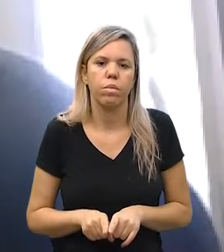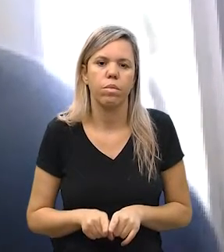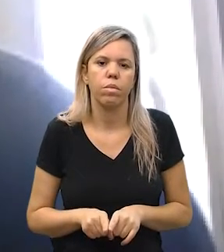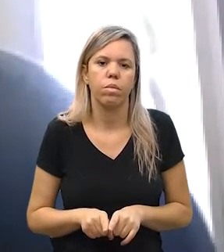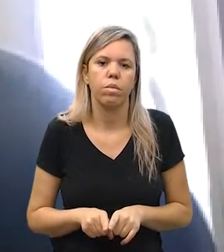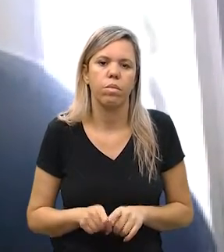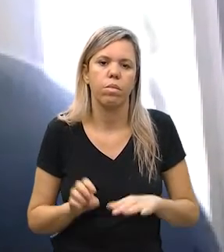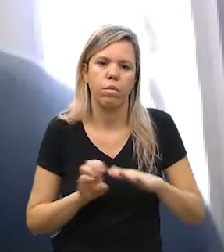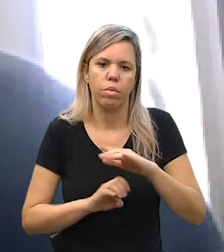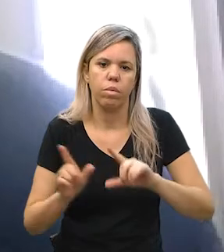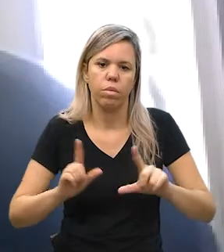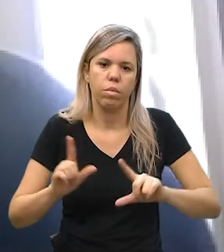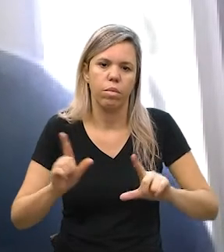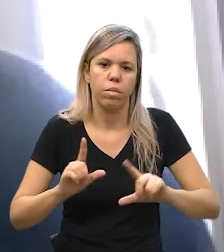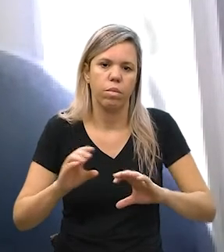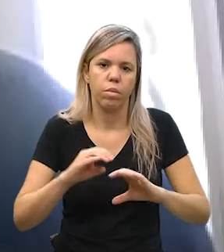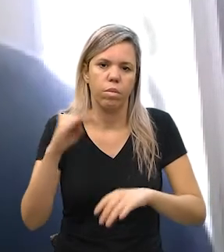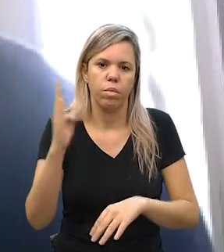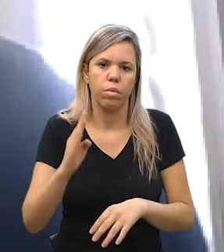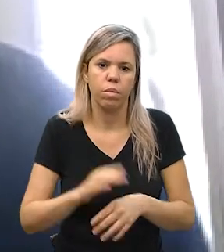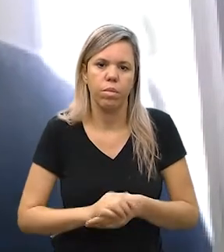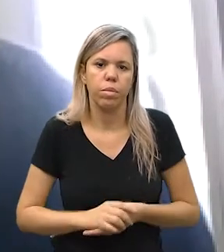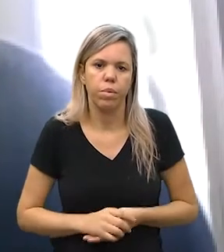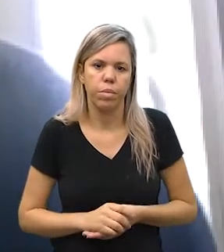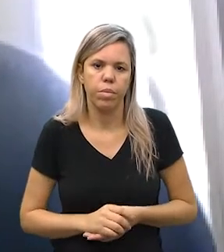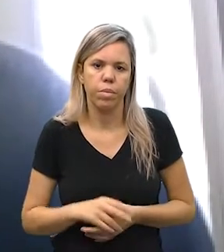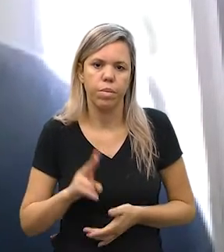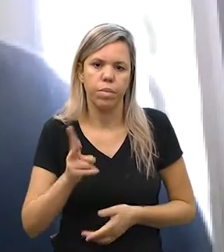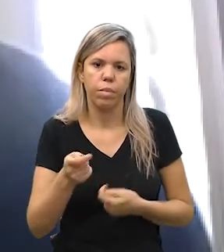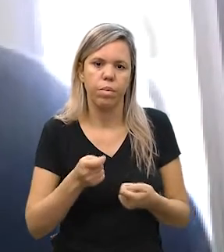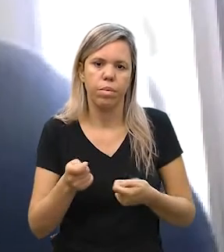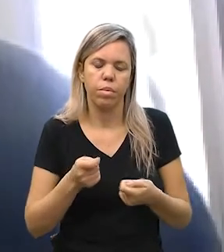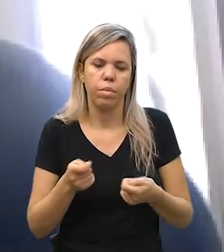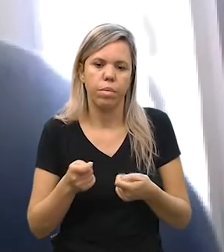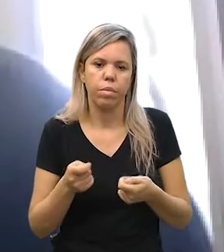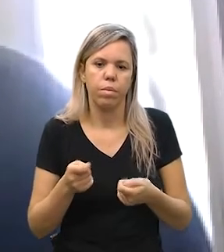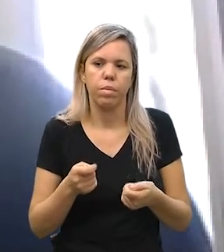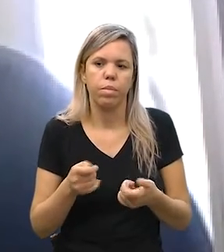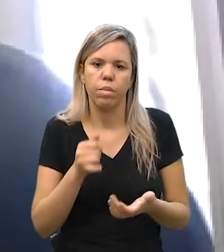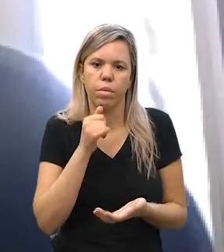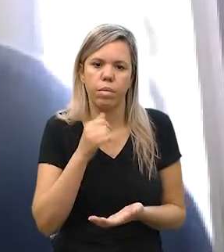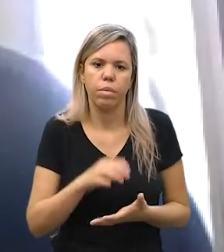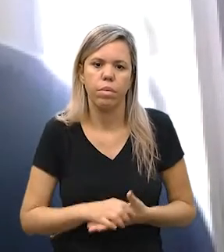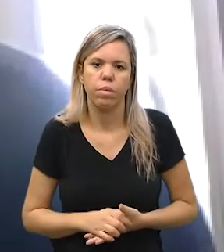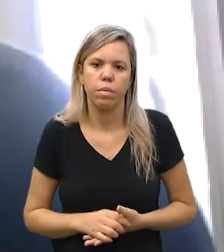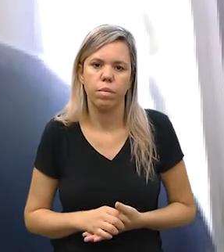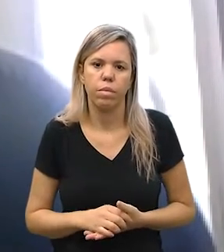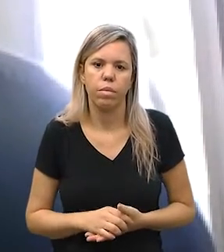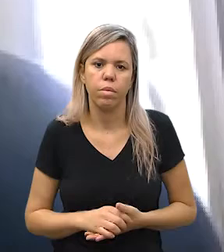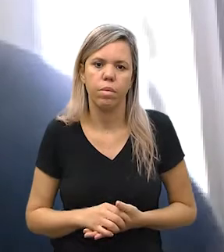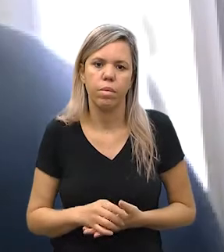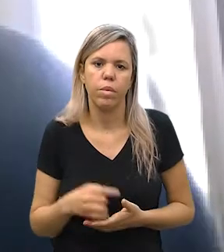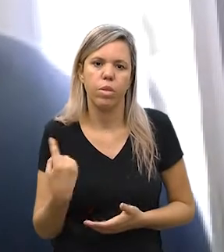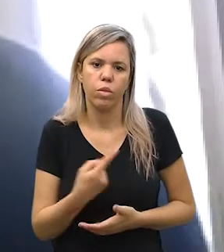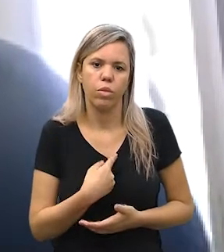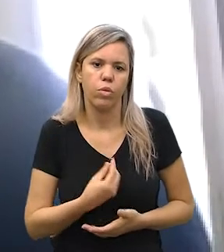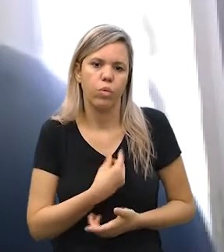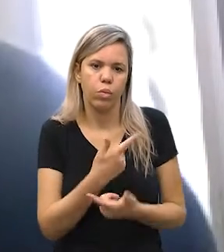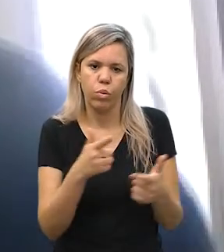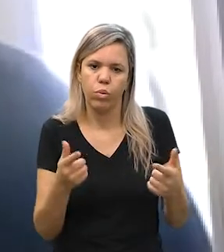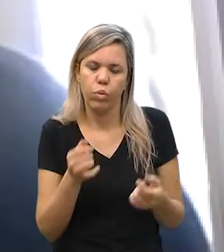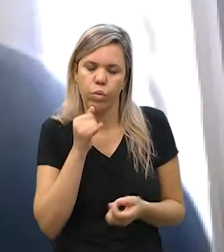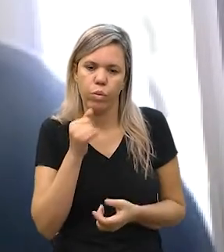emissoras da comunicação no Brasil. E eu sempre lidou com aqueles fatos cru, né, aquela realidade que a gente não tem